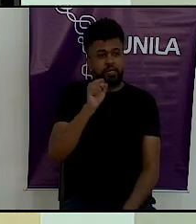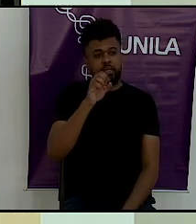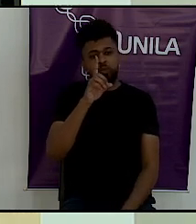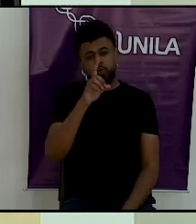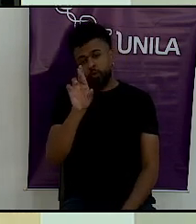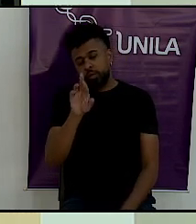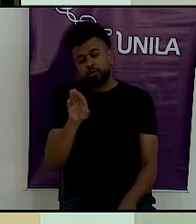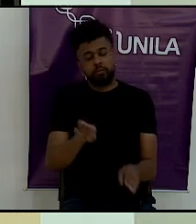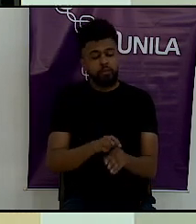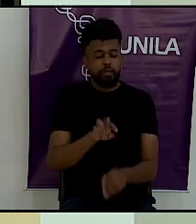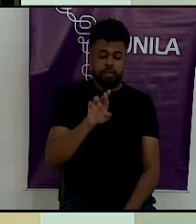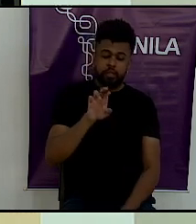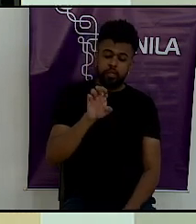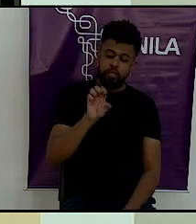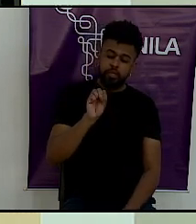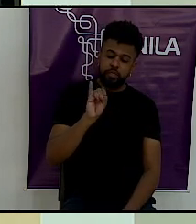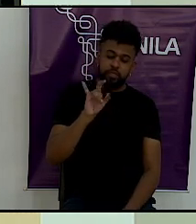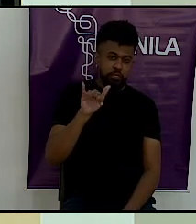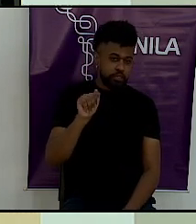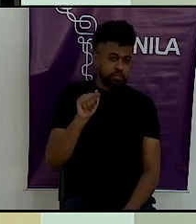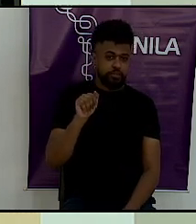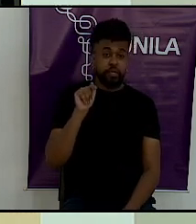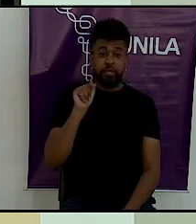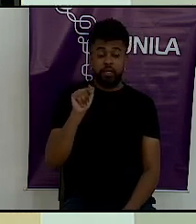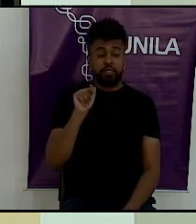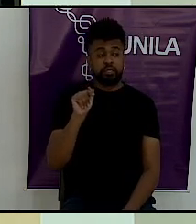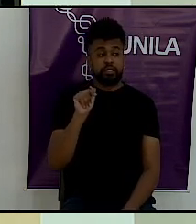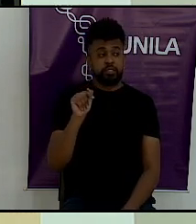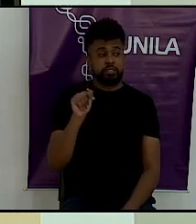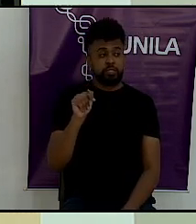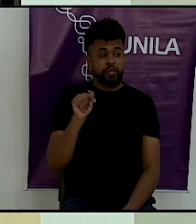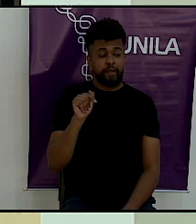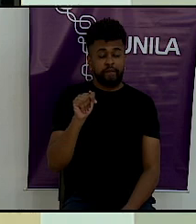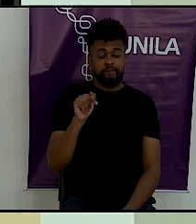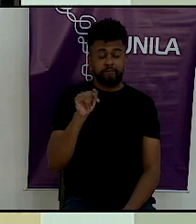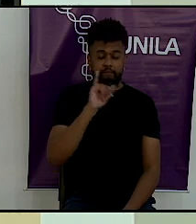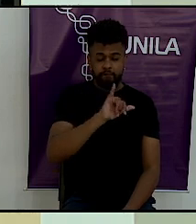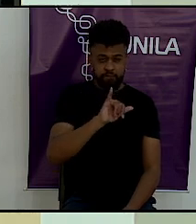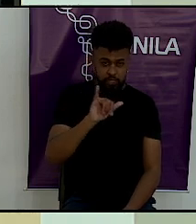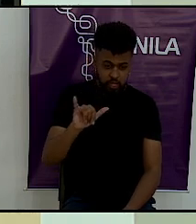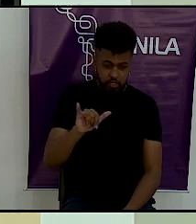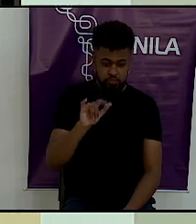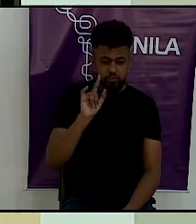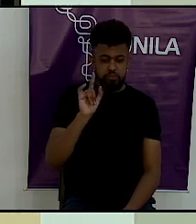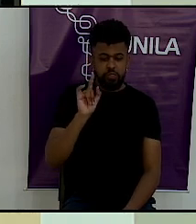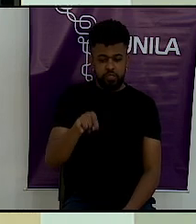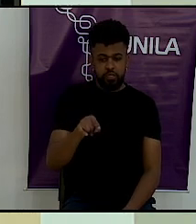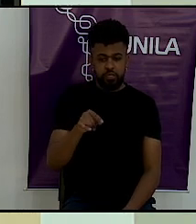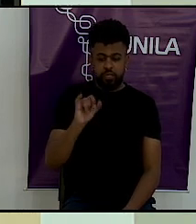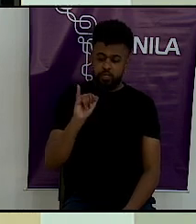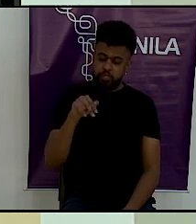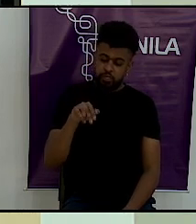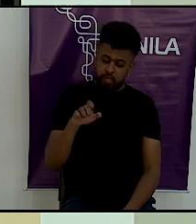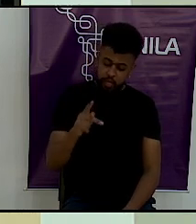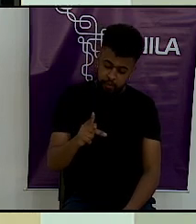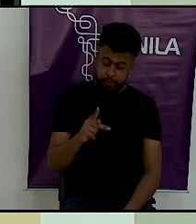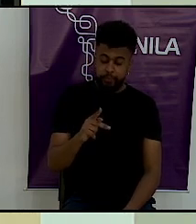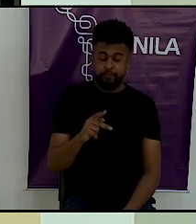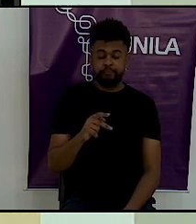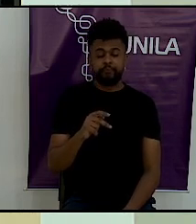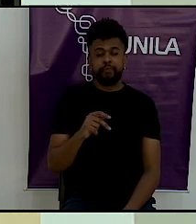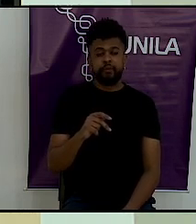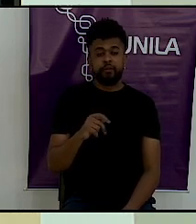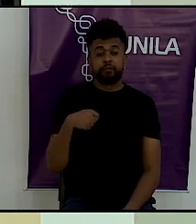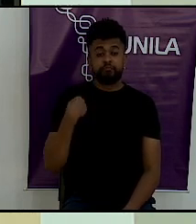e residência. Então, com esses dados, que são fornecidos aí pelo INEP, pelo Censo da Educação